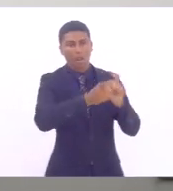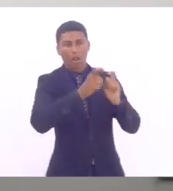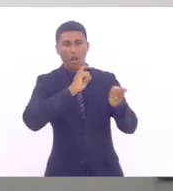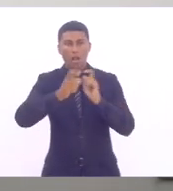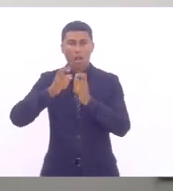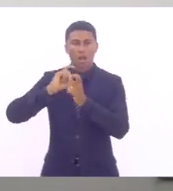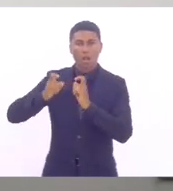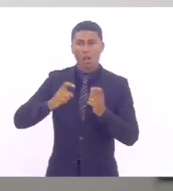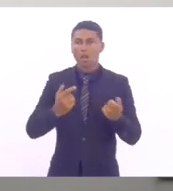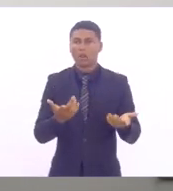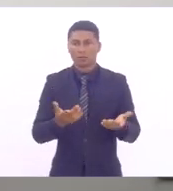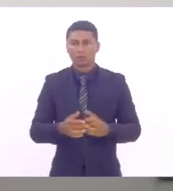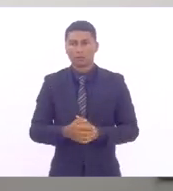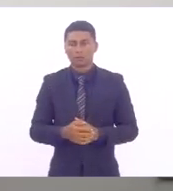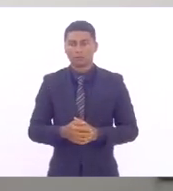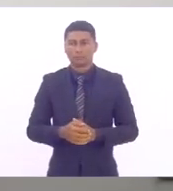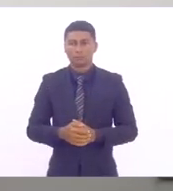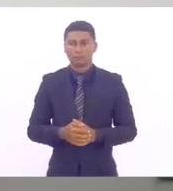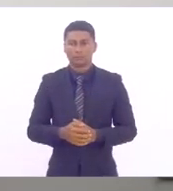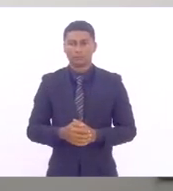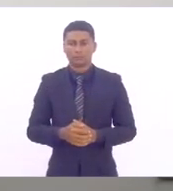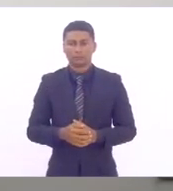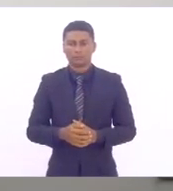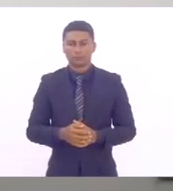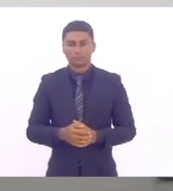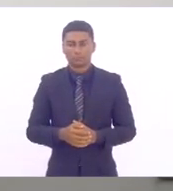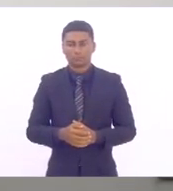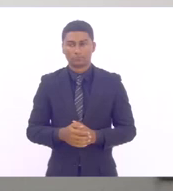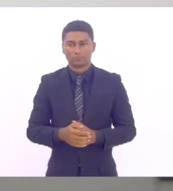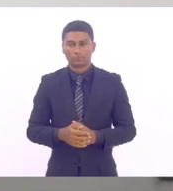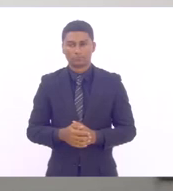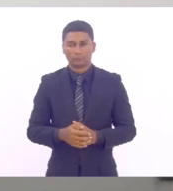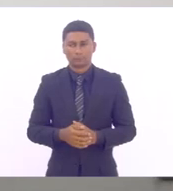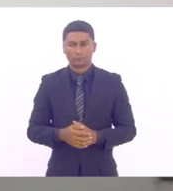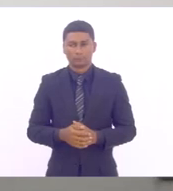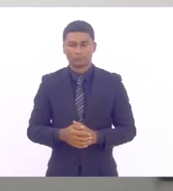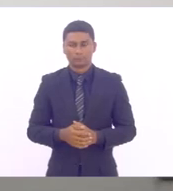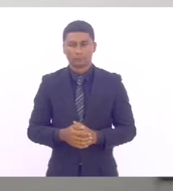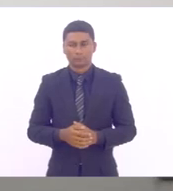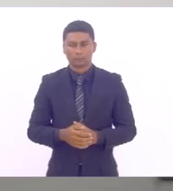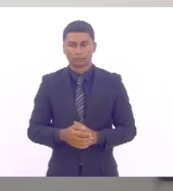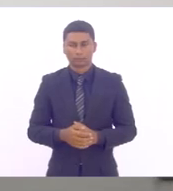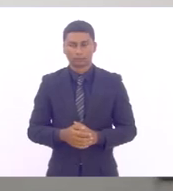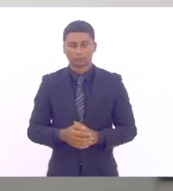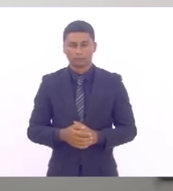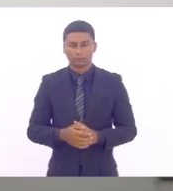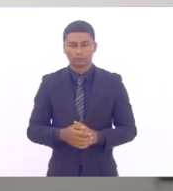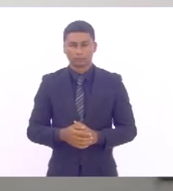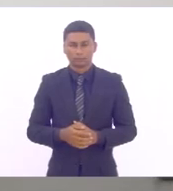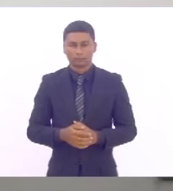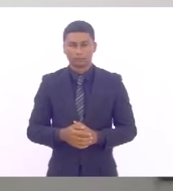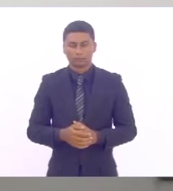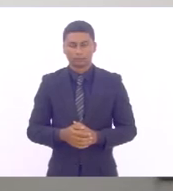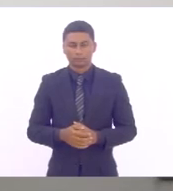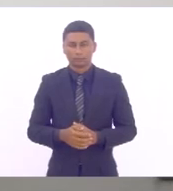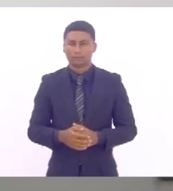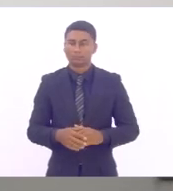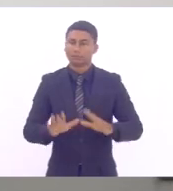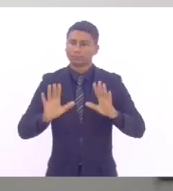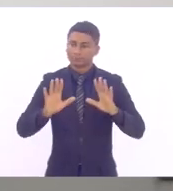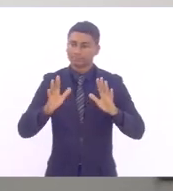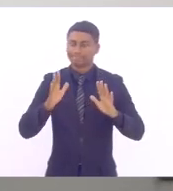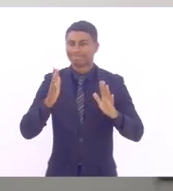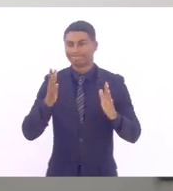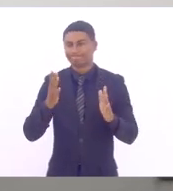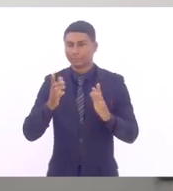algumas condicionantes dessas punições. Mas aí, essa possibilidade